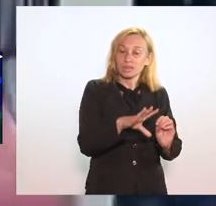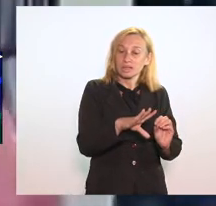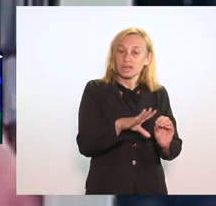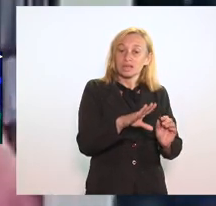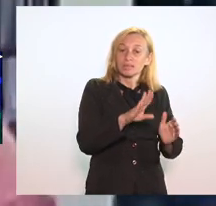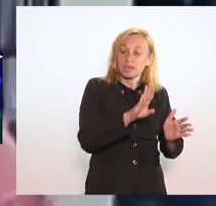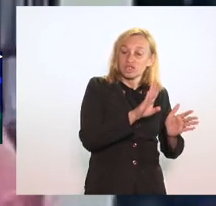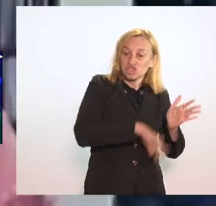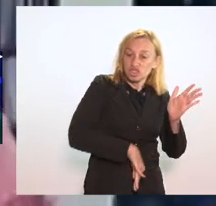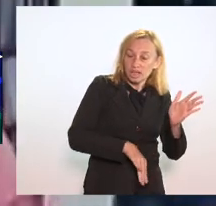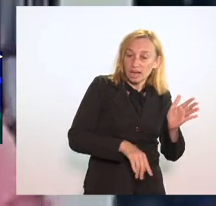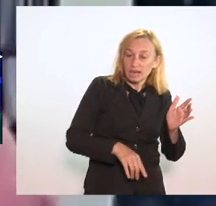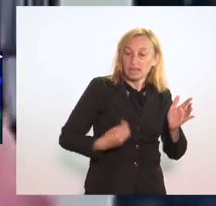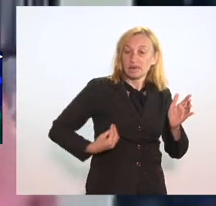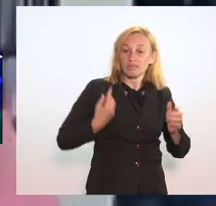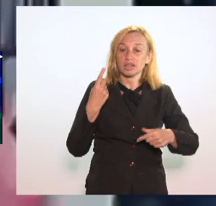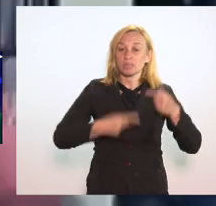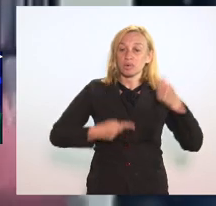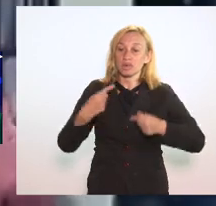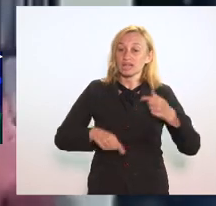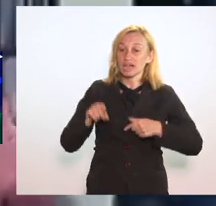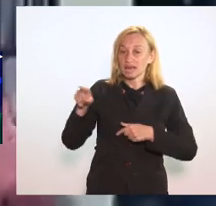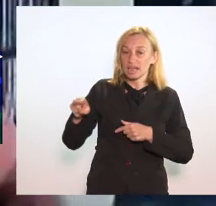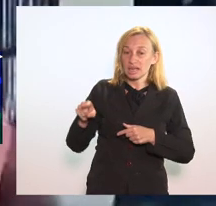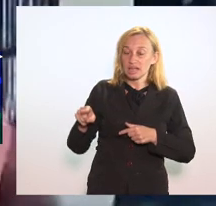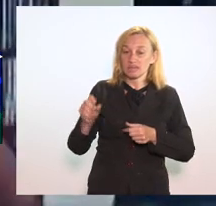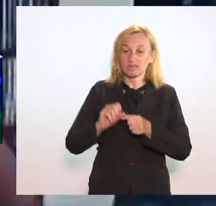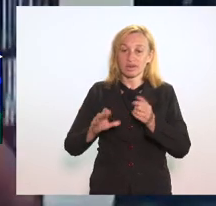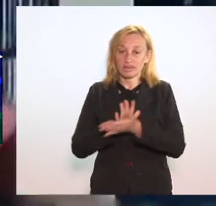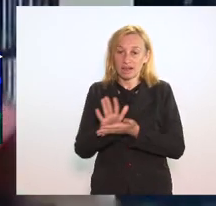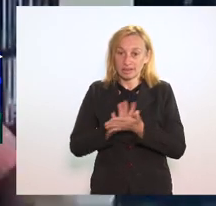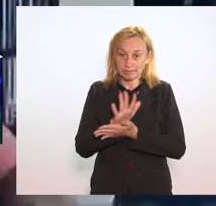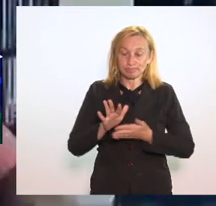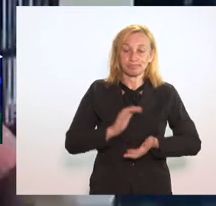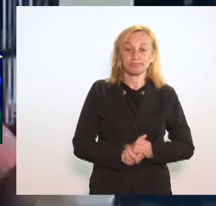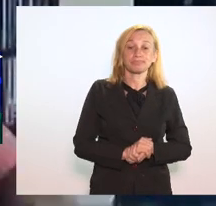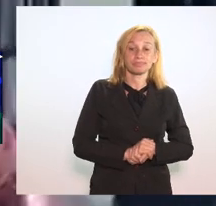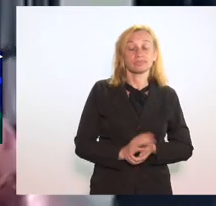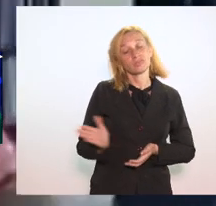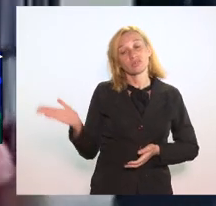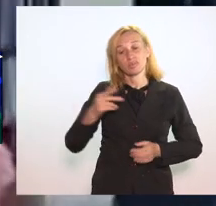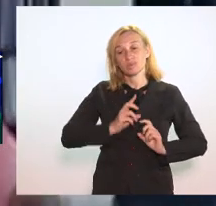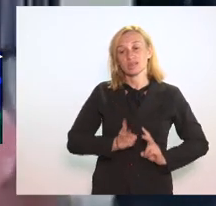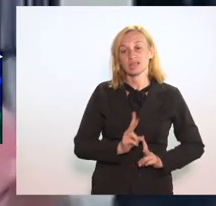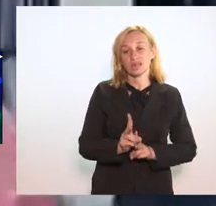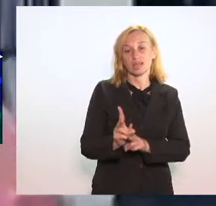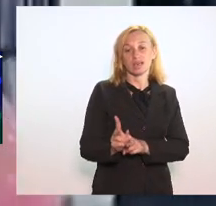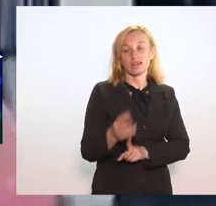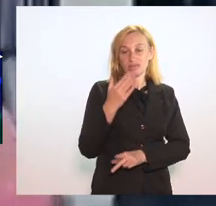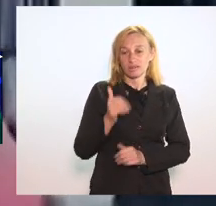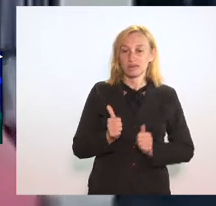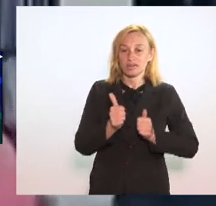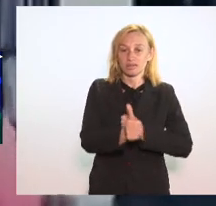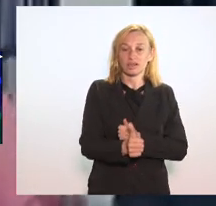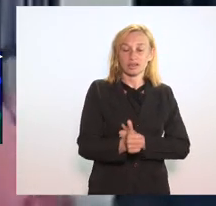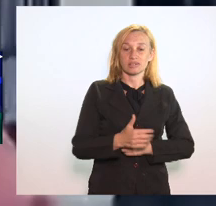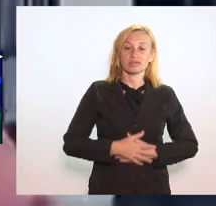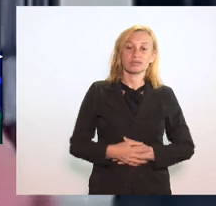vida política aqueles que tanto mais alta em frente a ela e o maneira que vamos em frente vamos